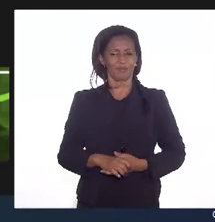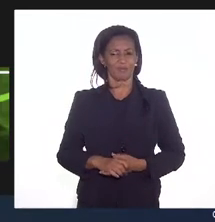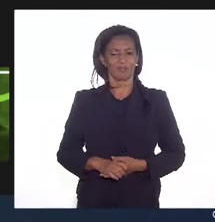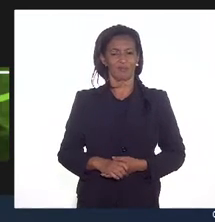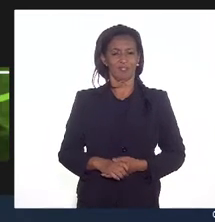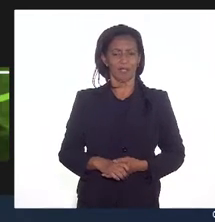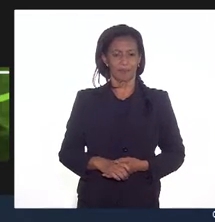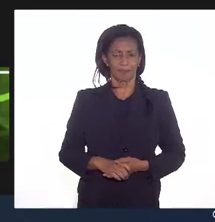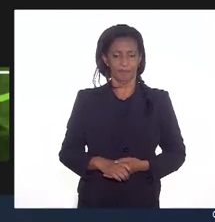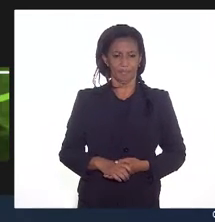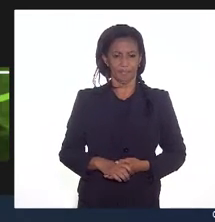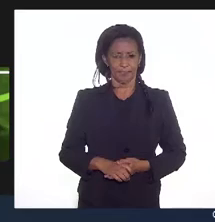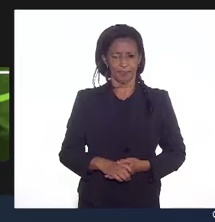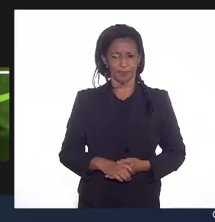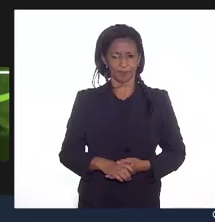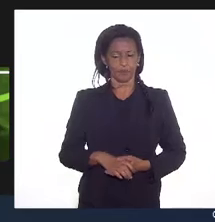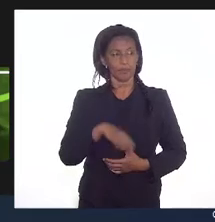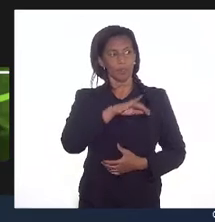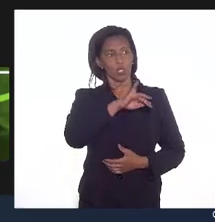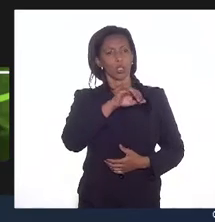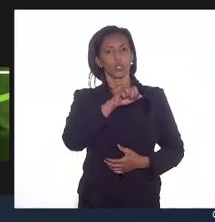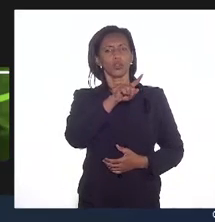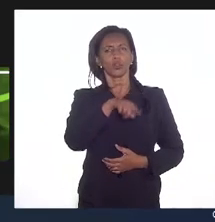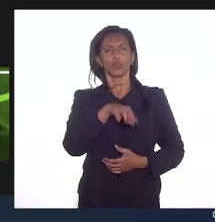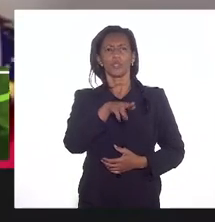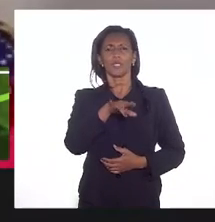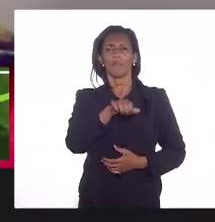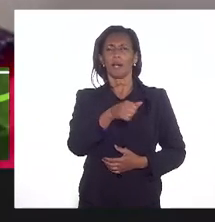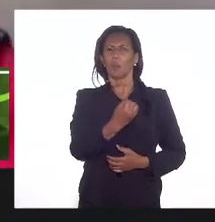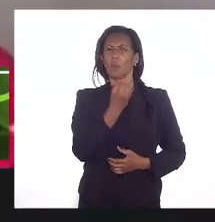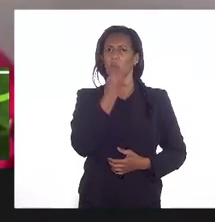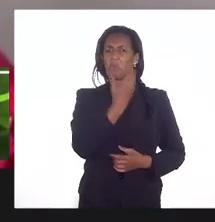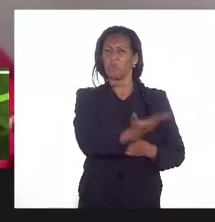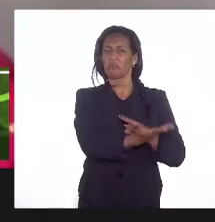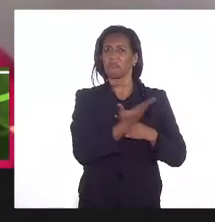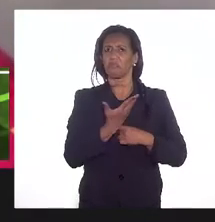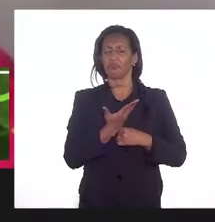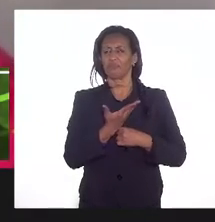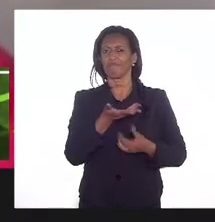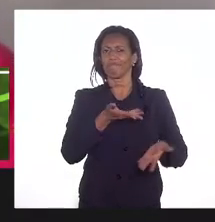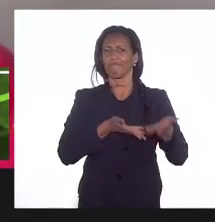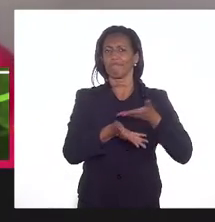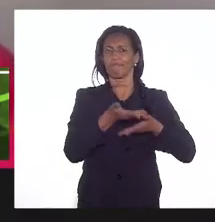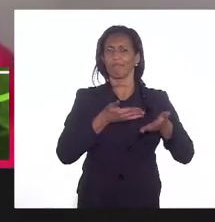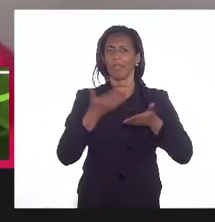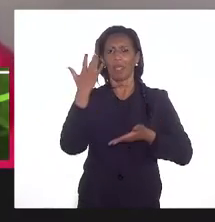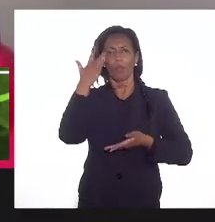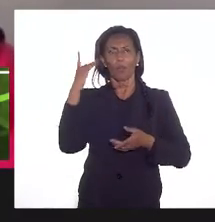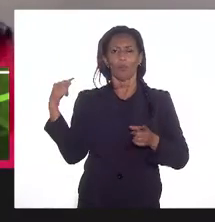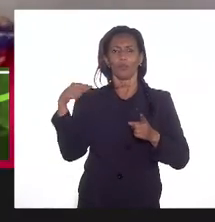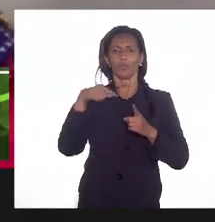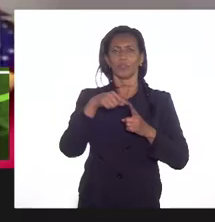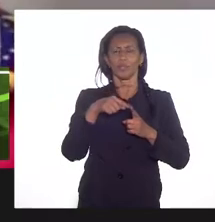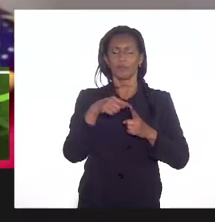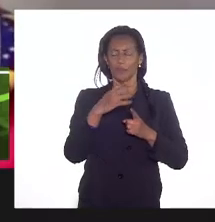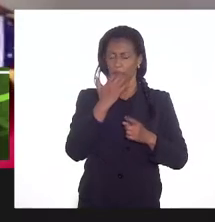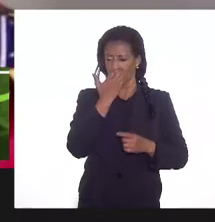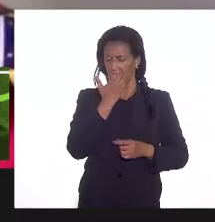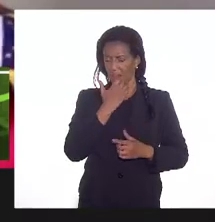assim José Maria agradeço muito a contribuição eu acho que os desafios para